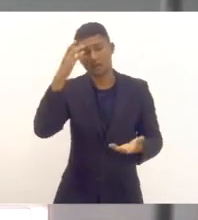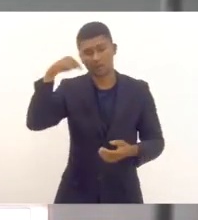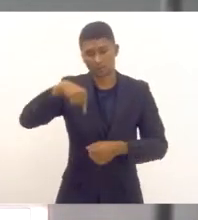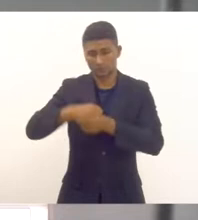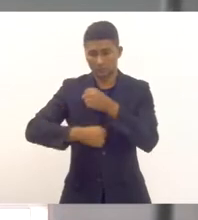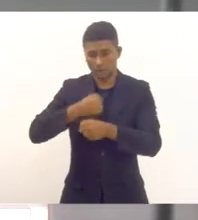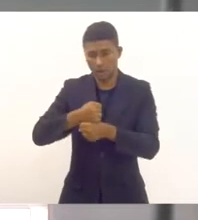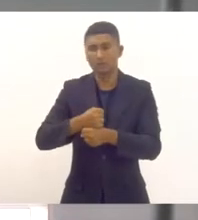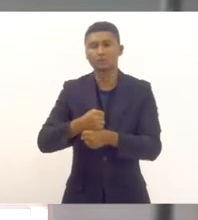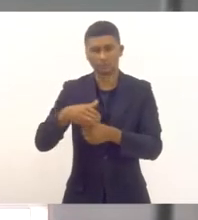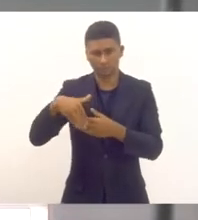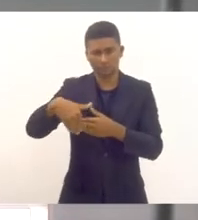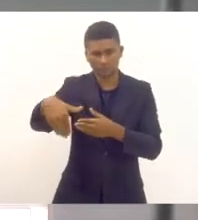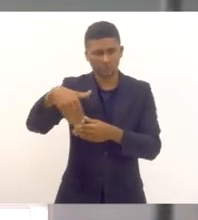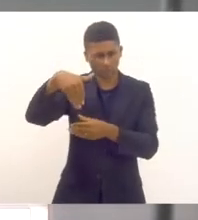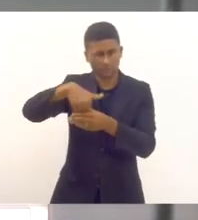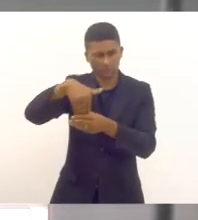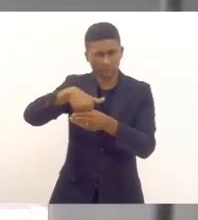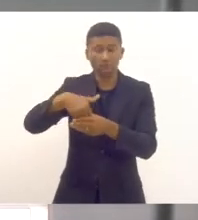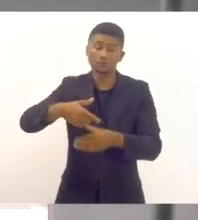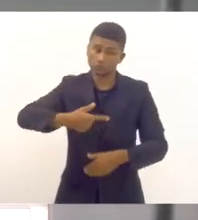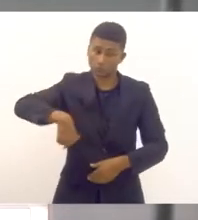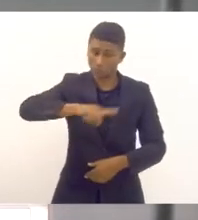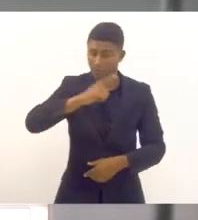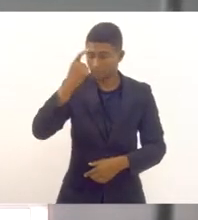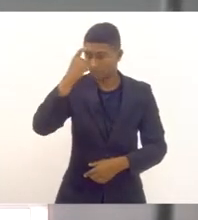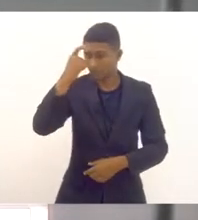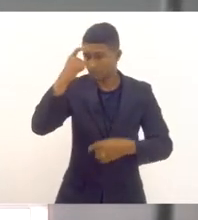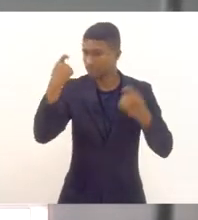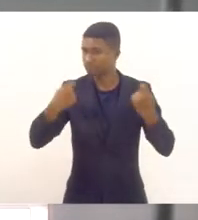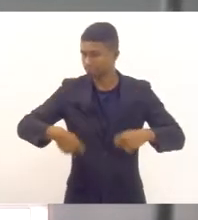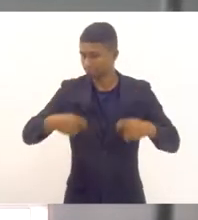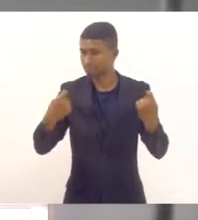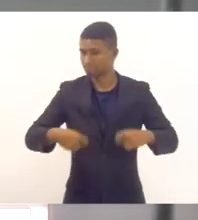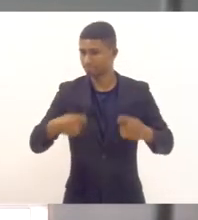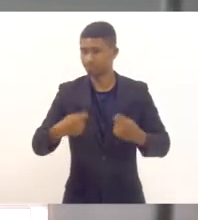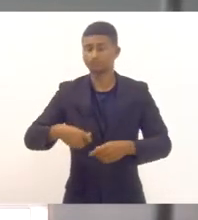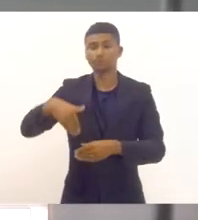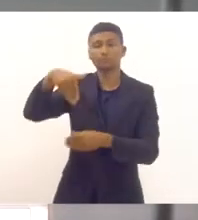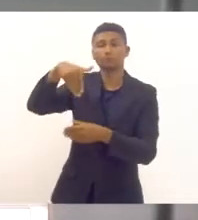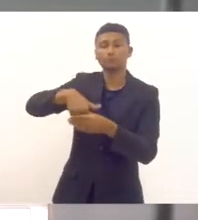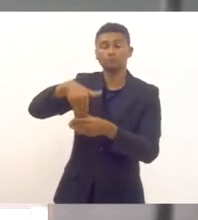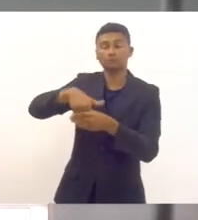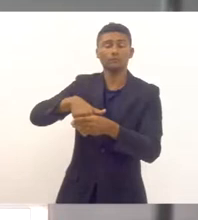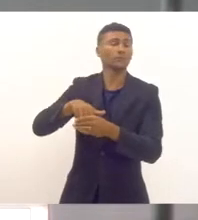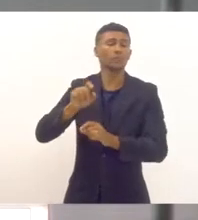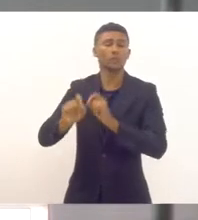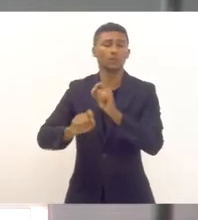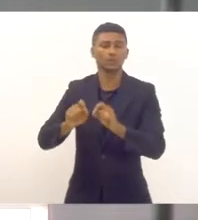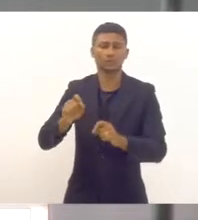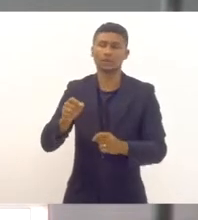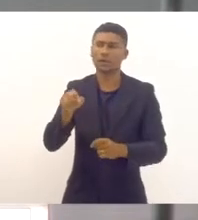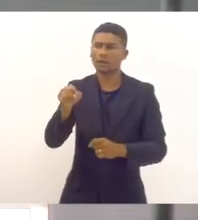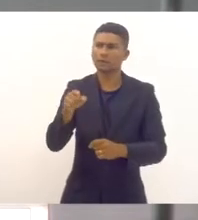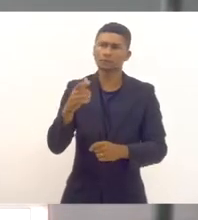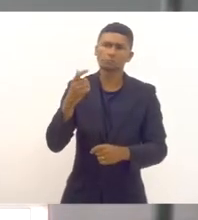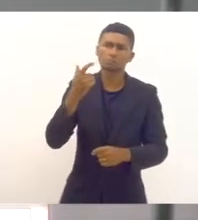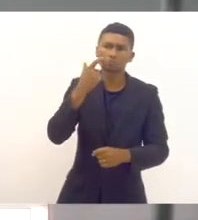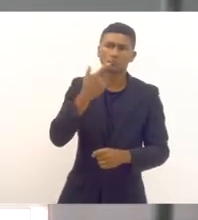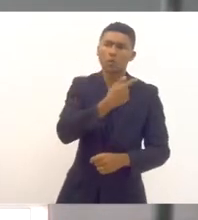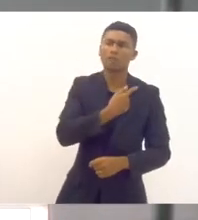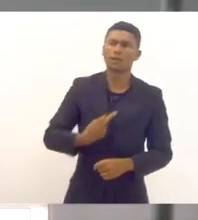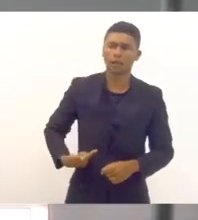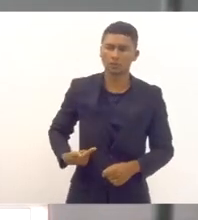eleição, a gente tem que começar a pensar nisso, em votar em quem vai defender realmente a causa do, não só do